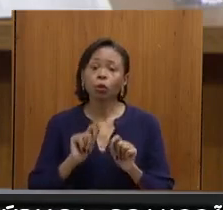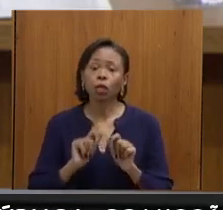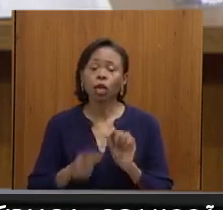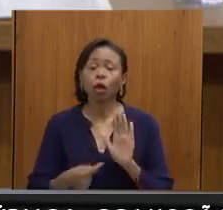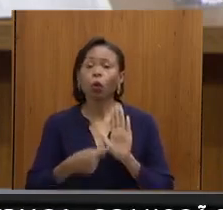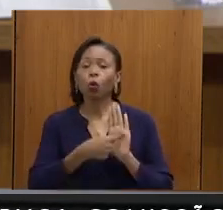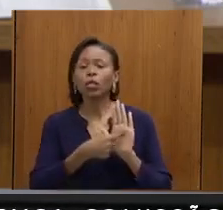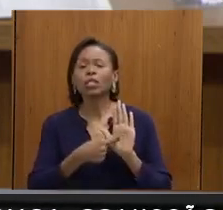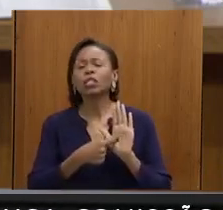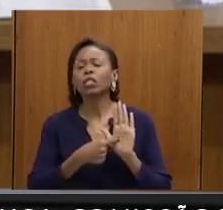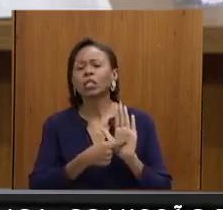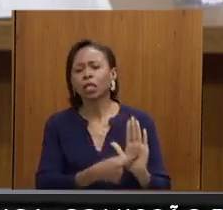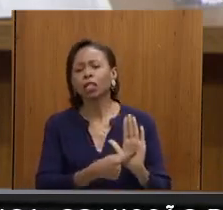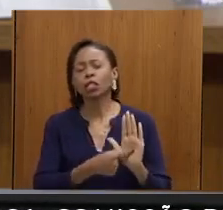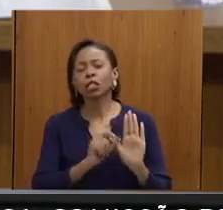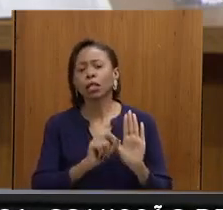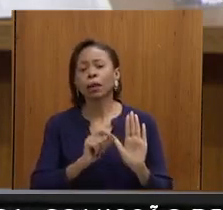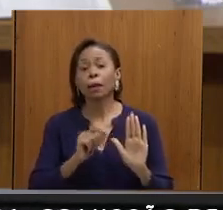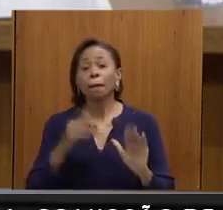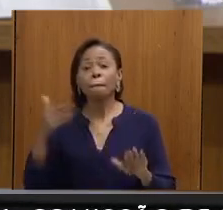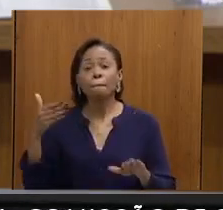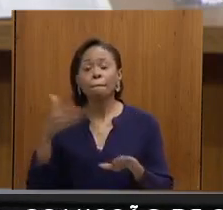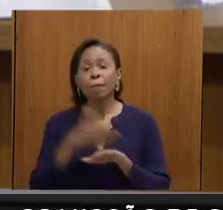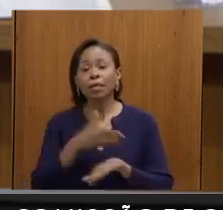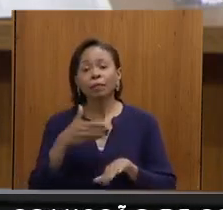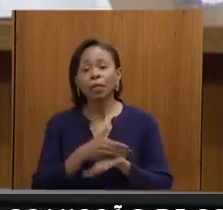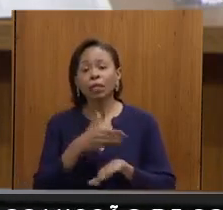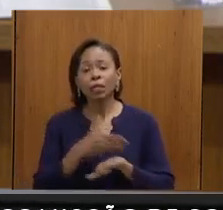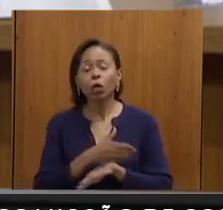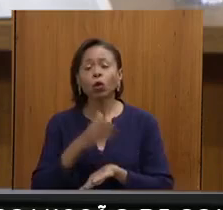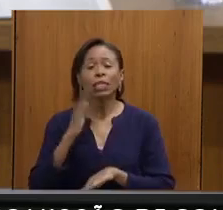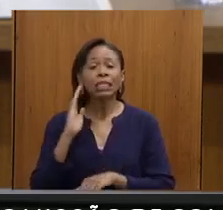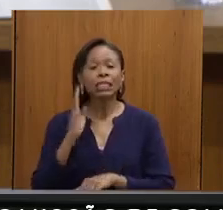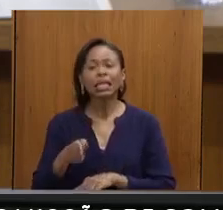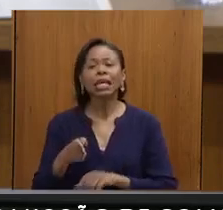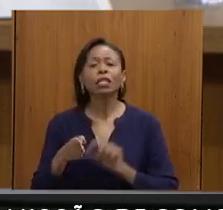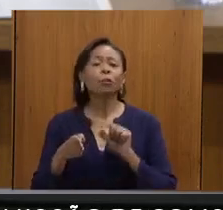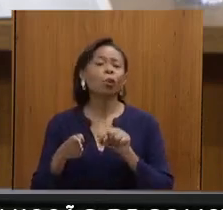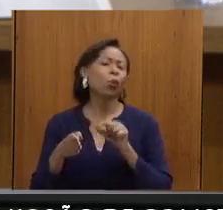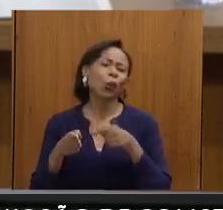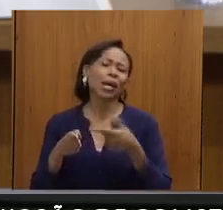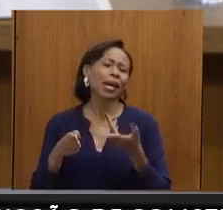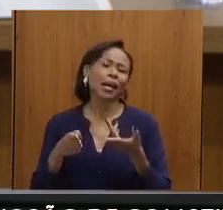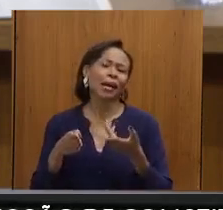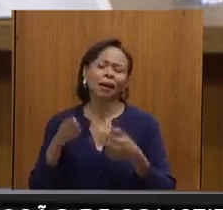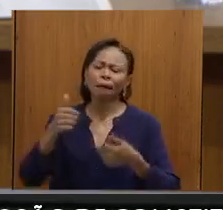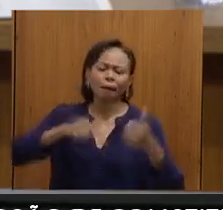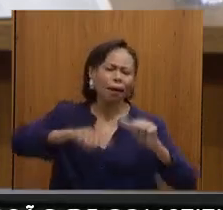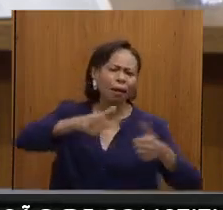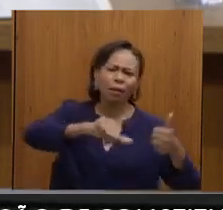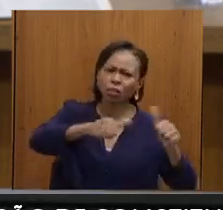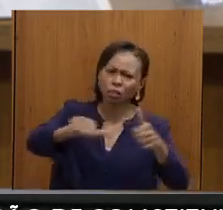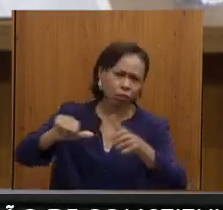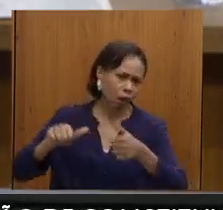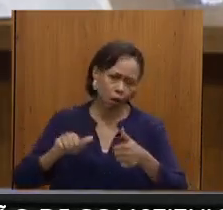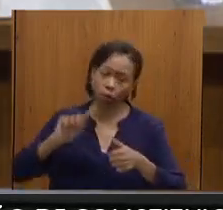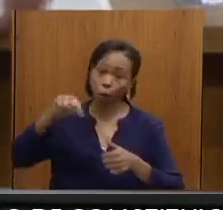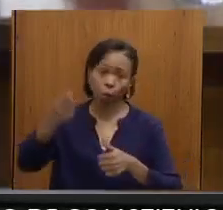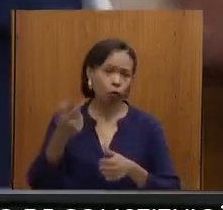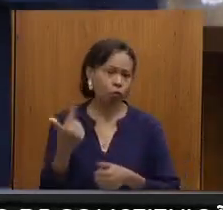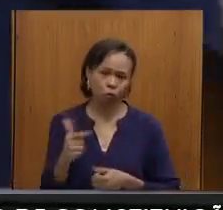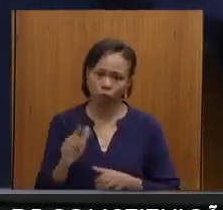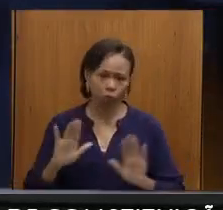participação direta, e quando eu digo participação direta, porque não passa depois por uma avaliação dos comprometentes, que